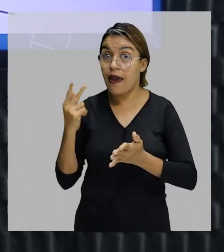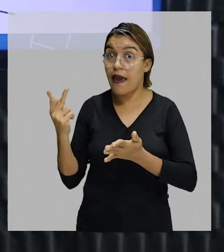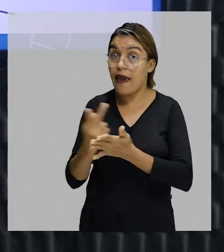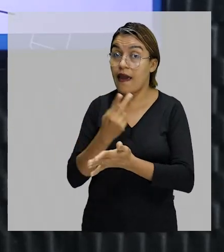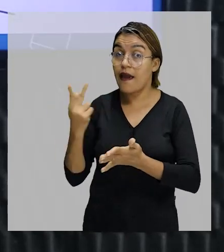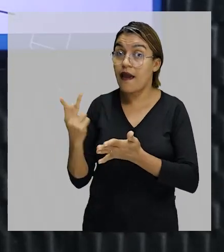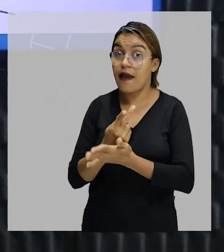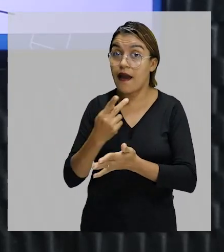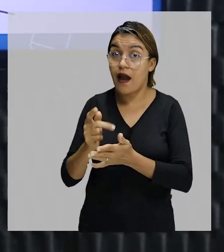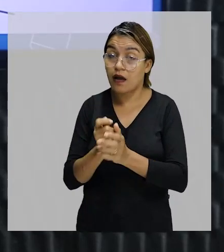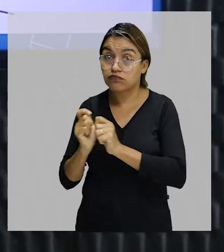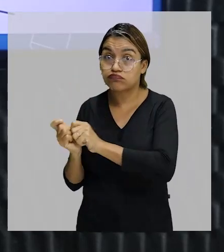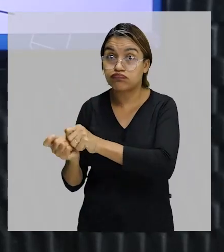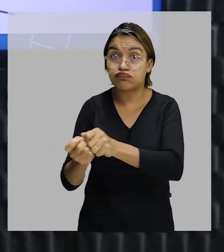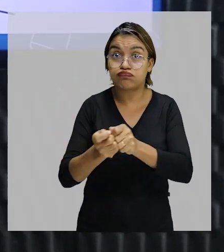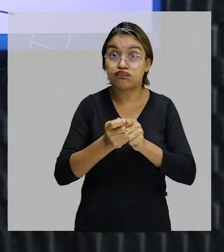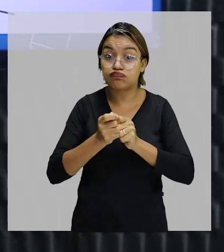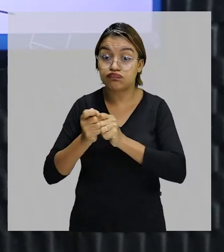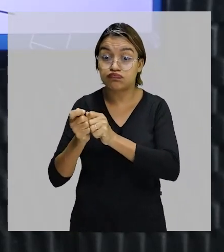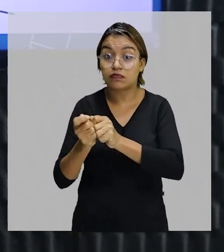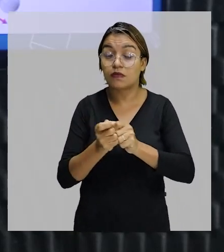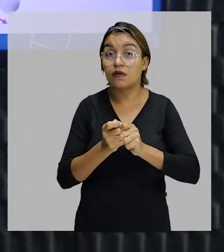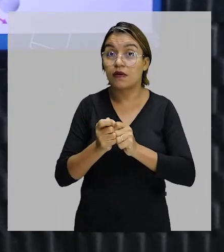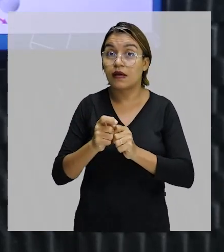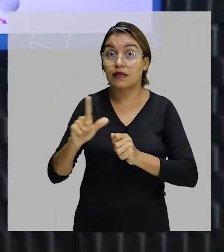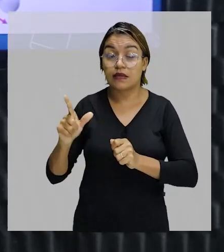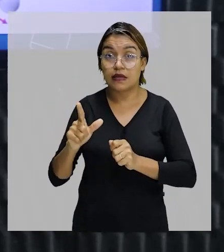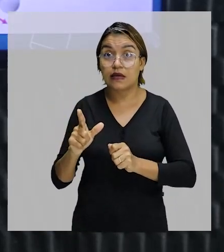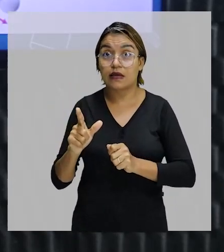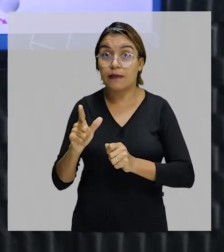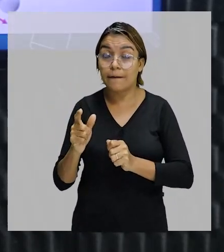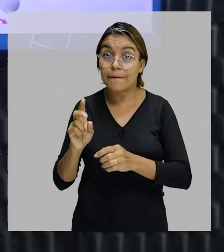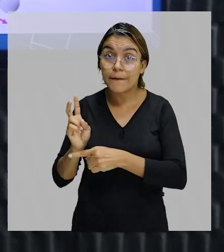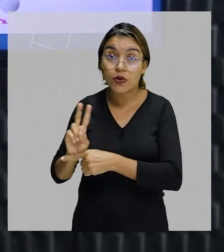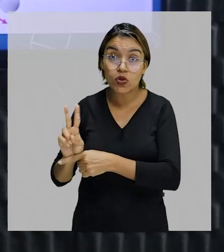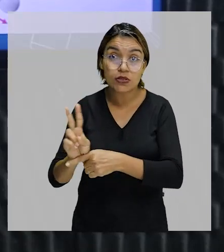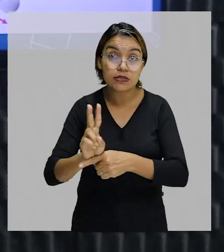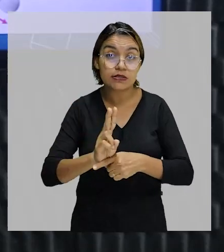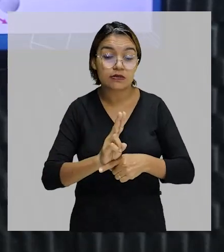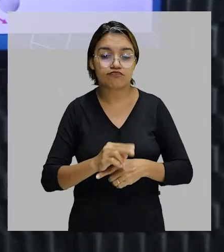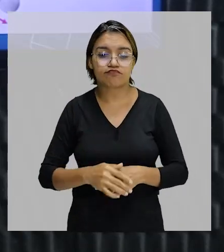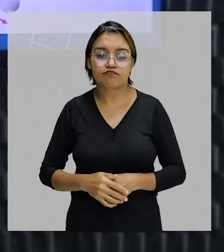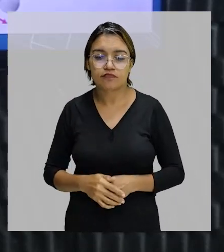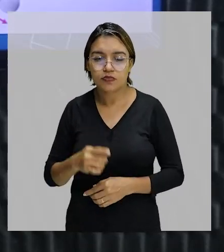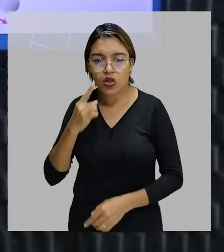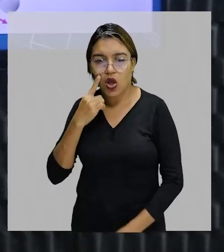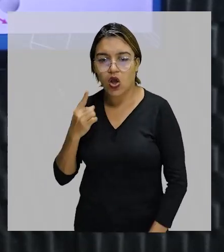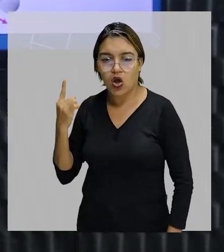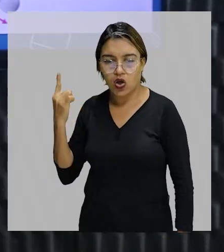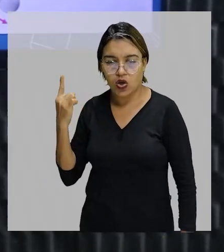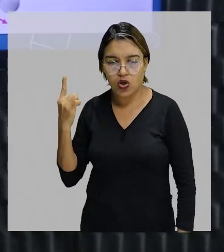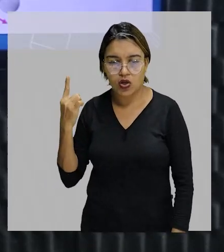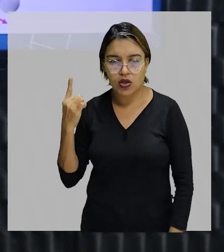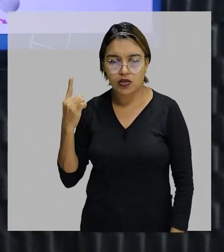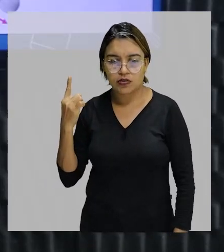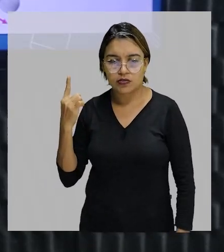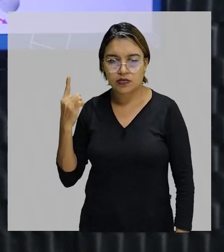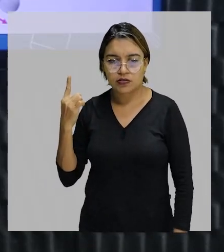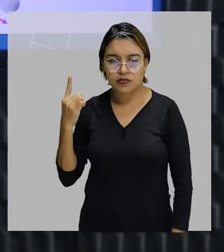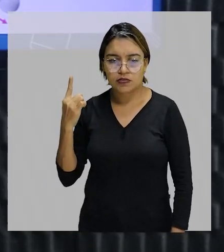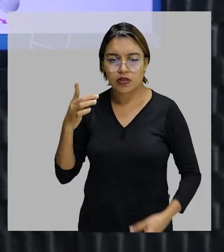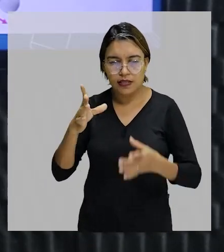para receber o impacto desse equipamento. As especificações do martelo tá aqui, ó. Tem a alça, tem